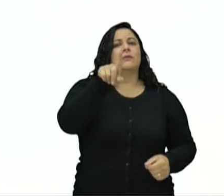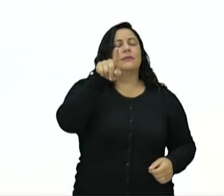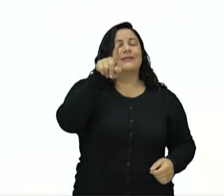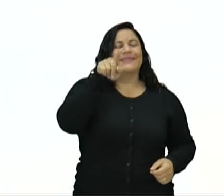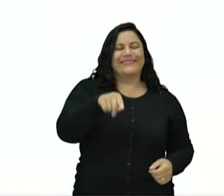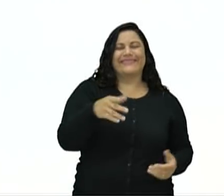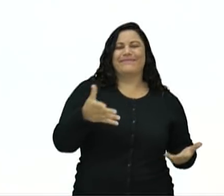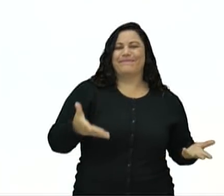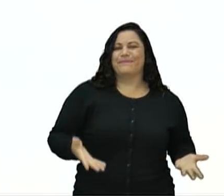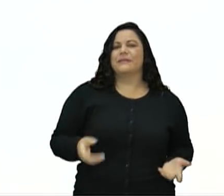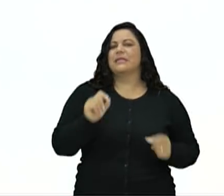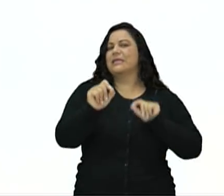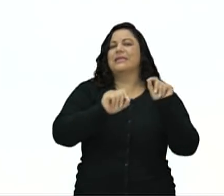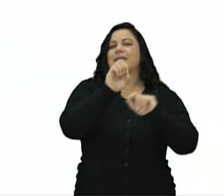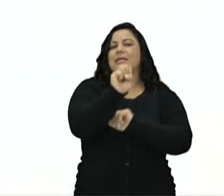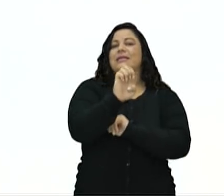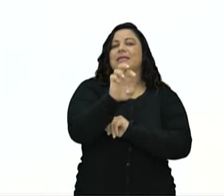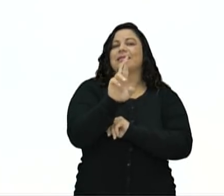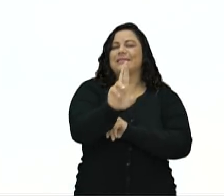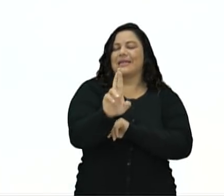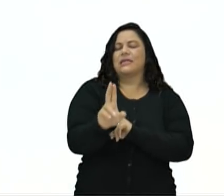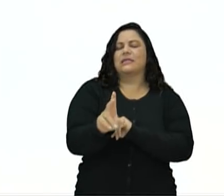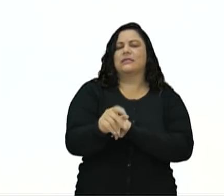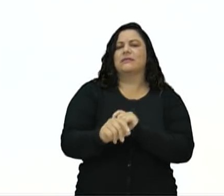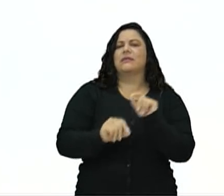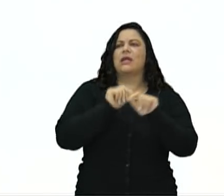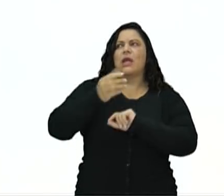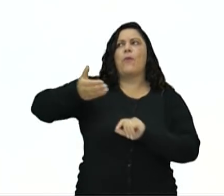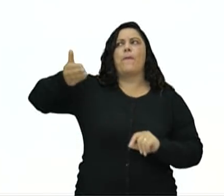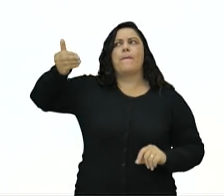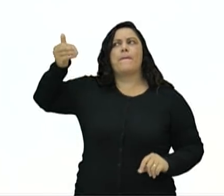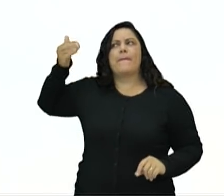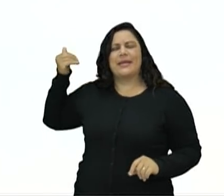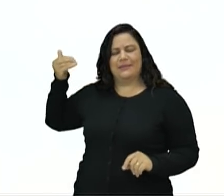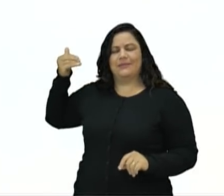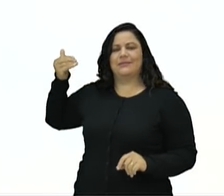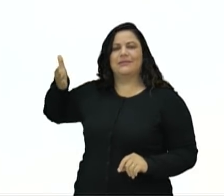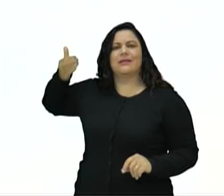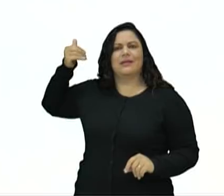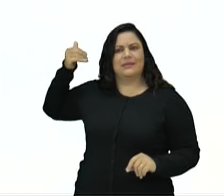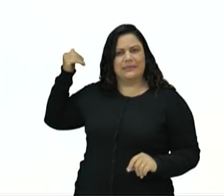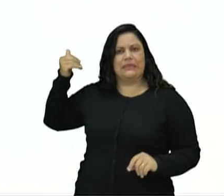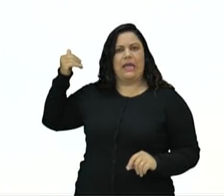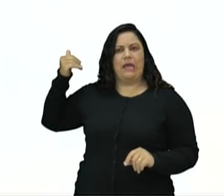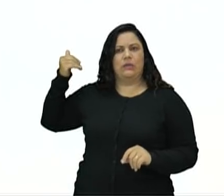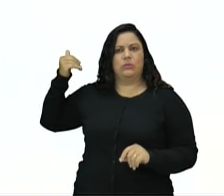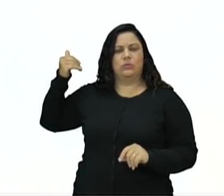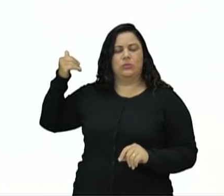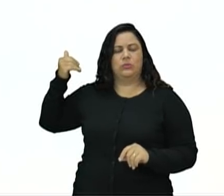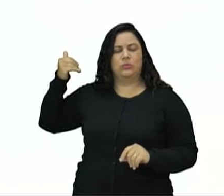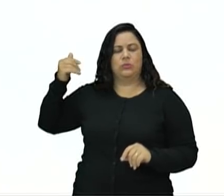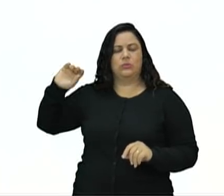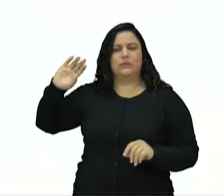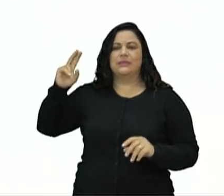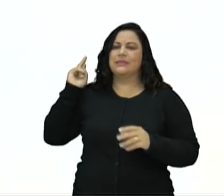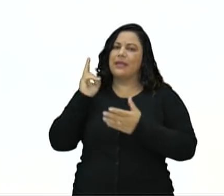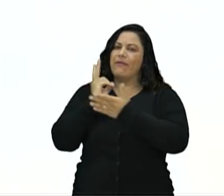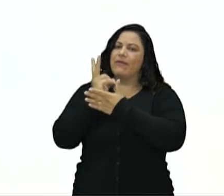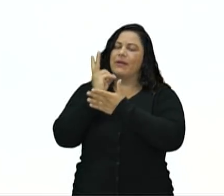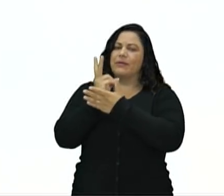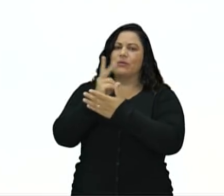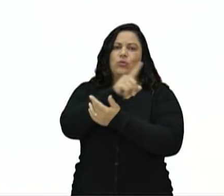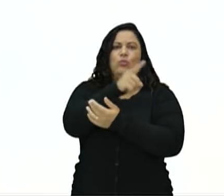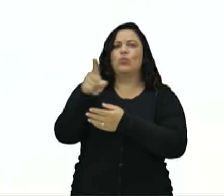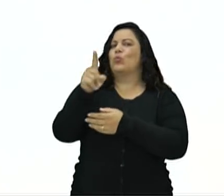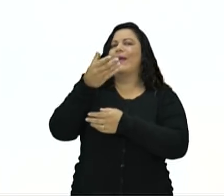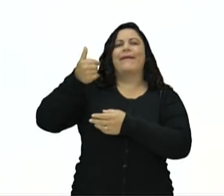É aquele passado que estava acontecendo, alguma coisa interrompeu e deixou de acontecer, né? Então, ele não é considerado um passado